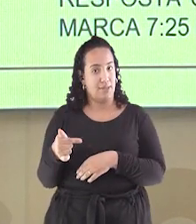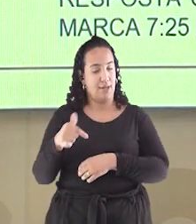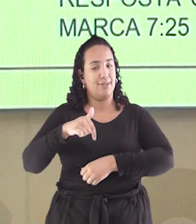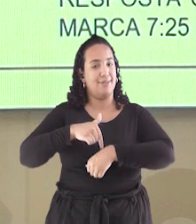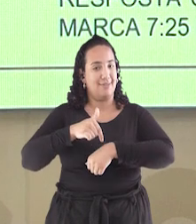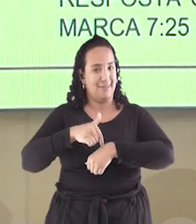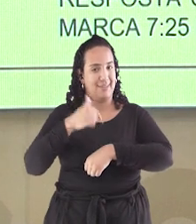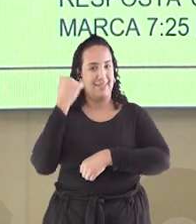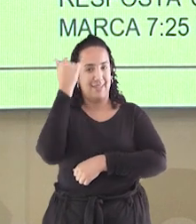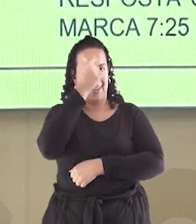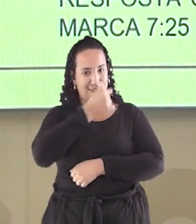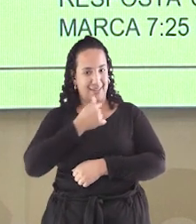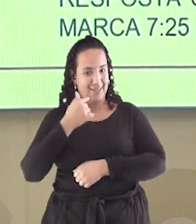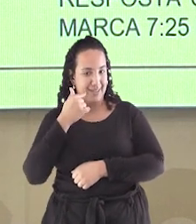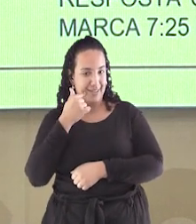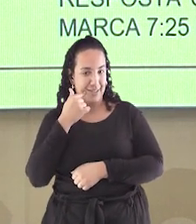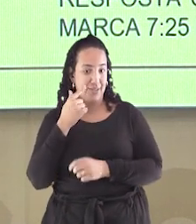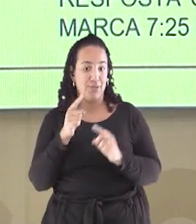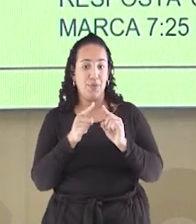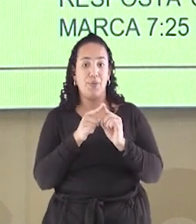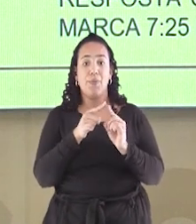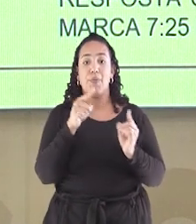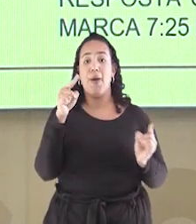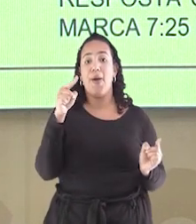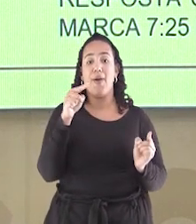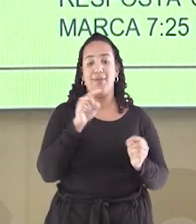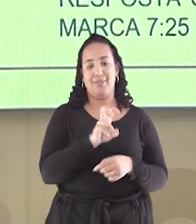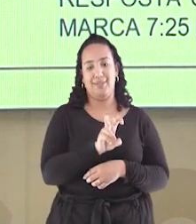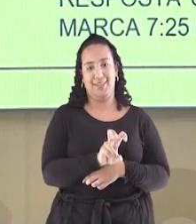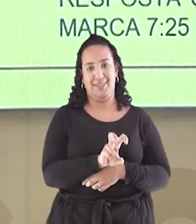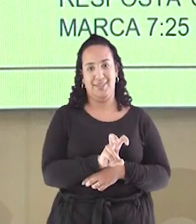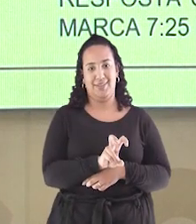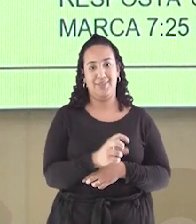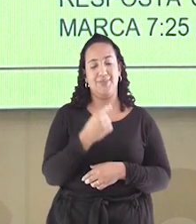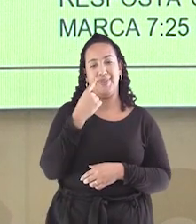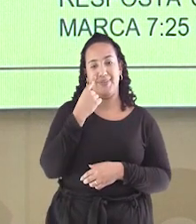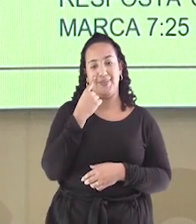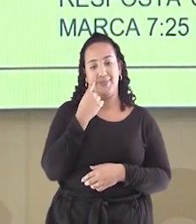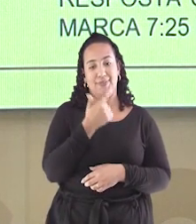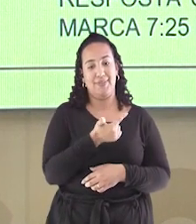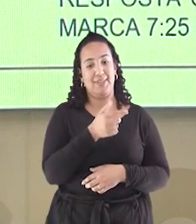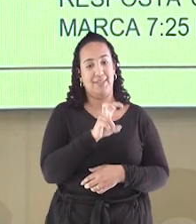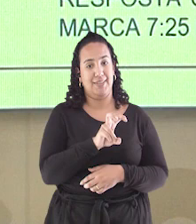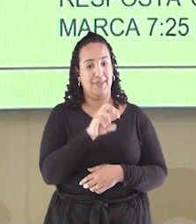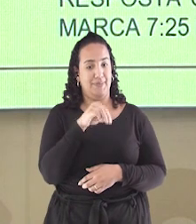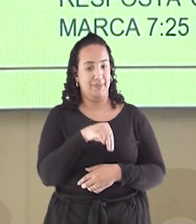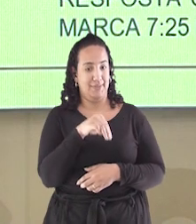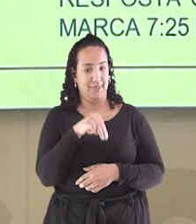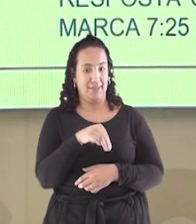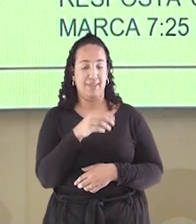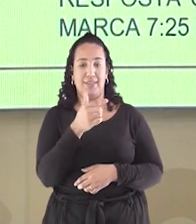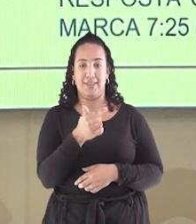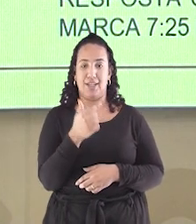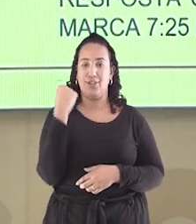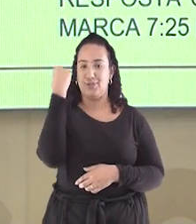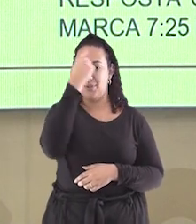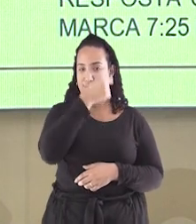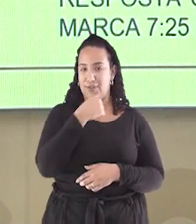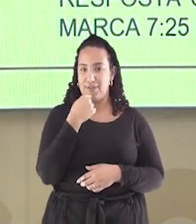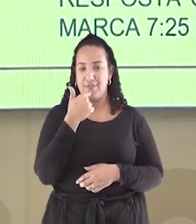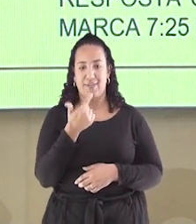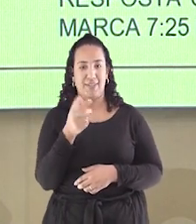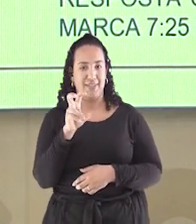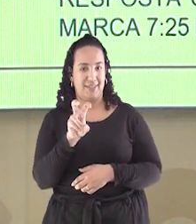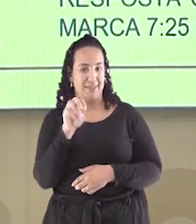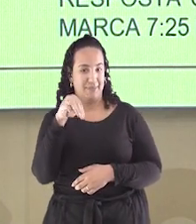no 7, então são 7 horas. E o maior está no 5, que aqui, no caso, são 25 minutos. 7 horas